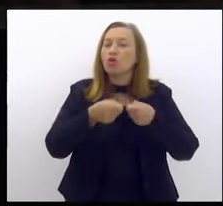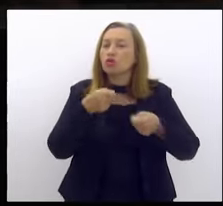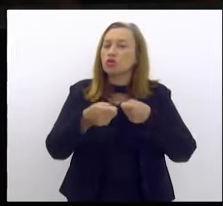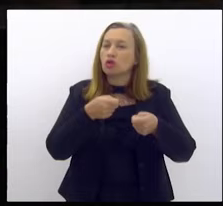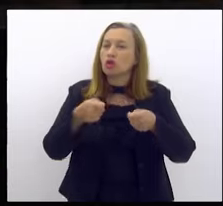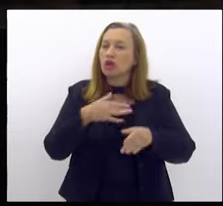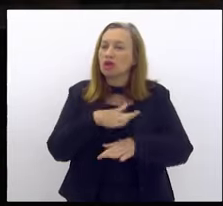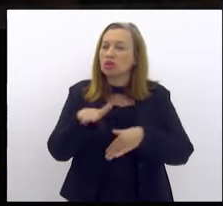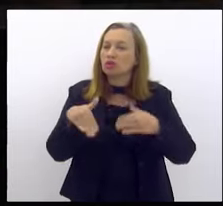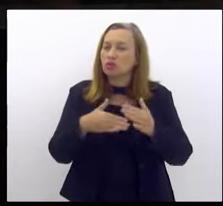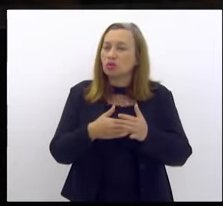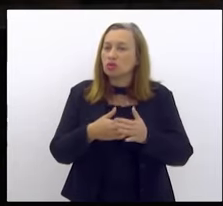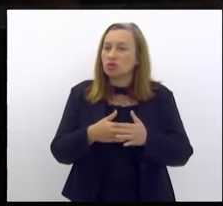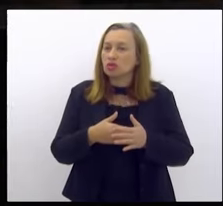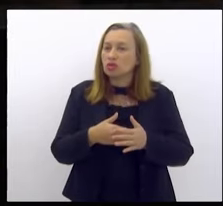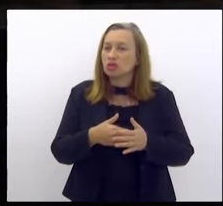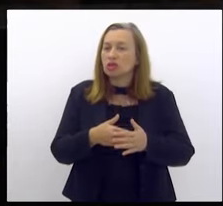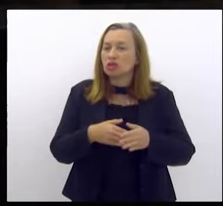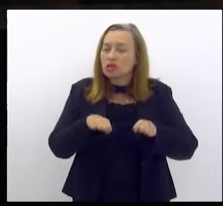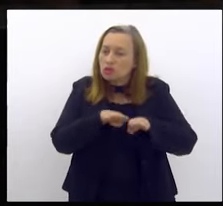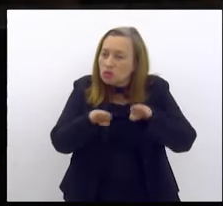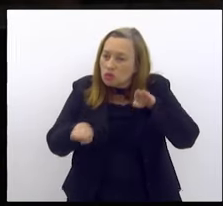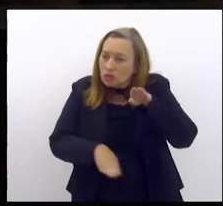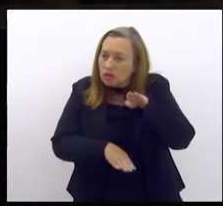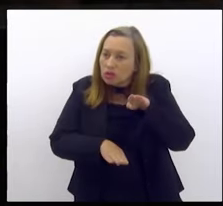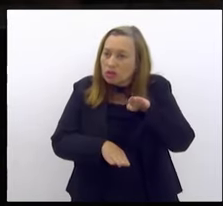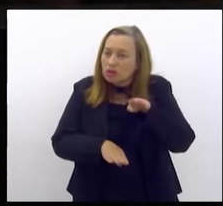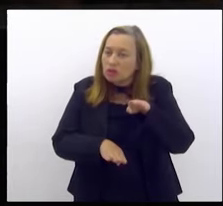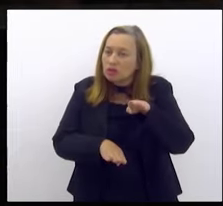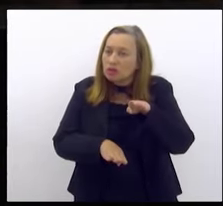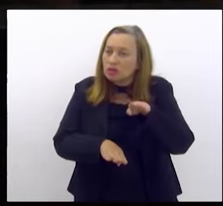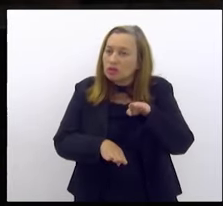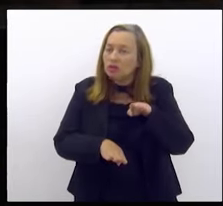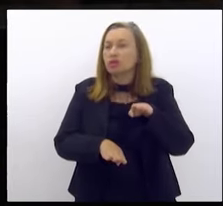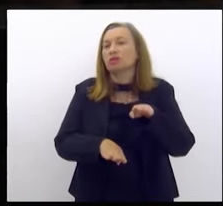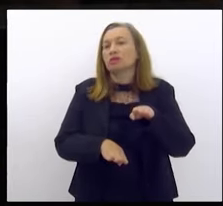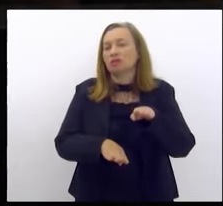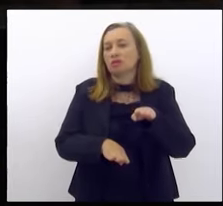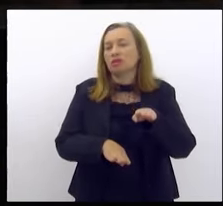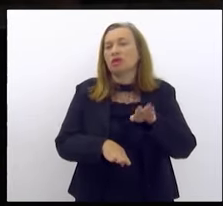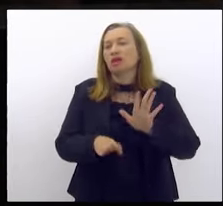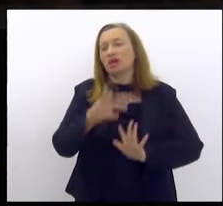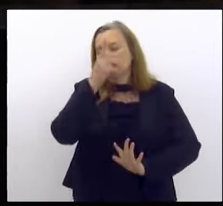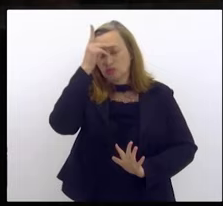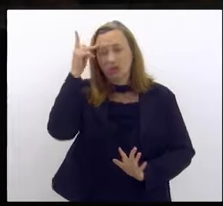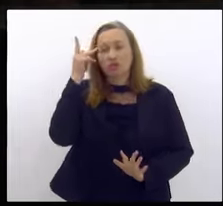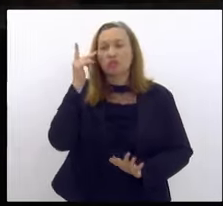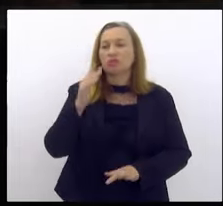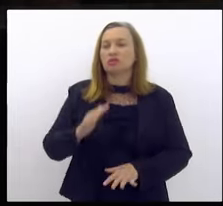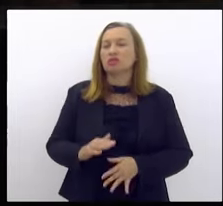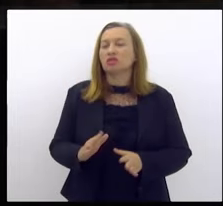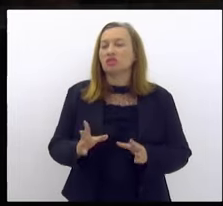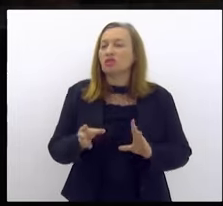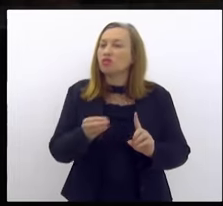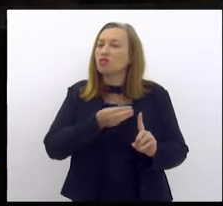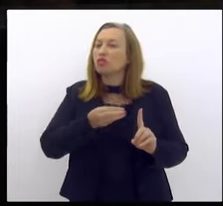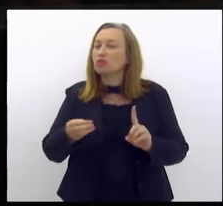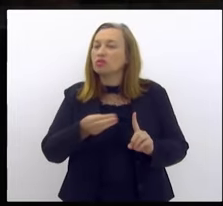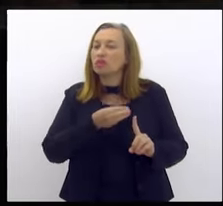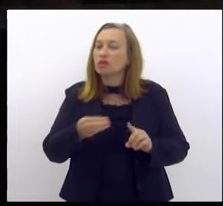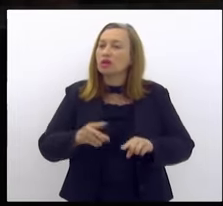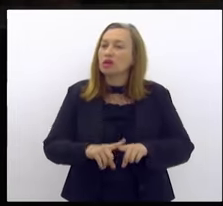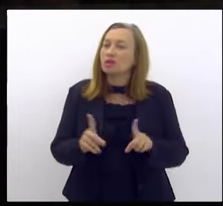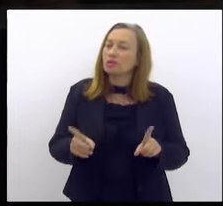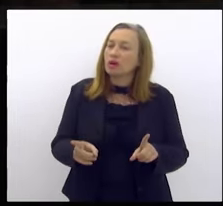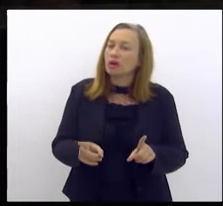aqueles e aquelas que, não há lógica de desigualdade, vão ser as pessoas que são vulnerabilizadas, mas que